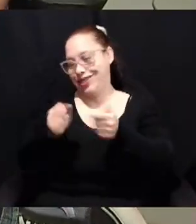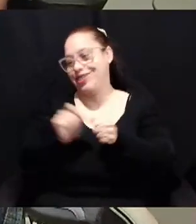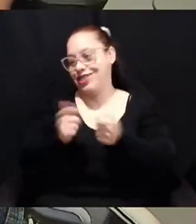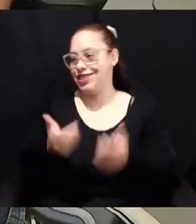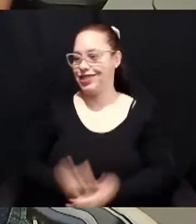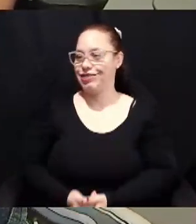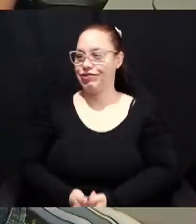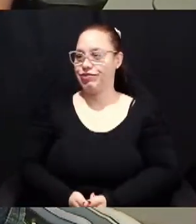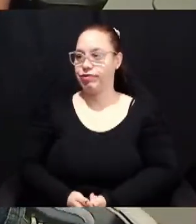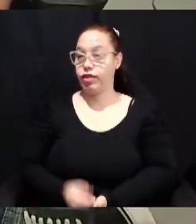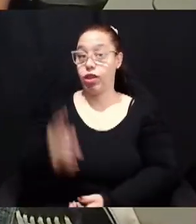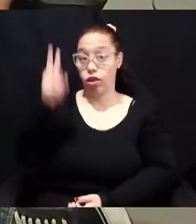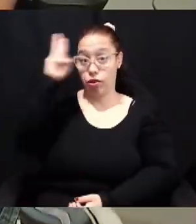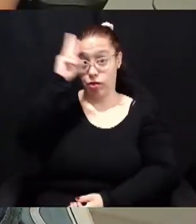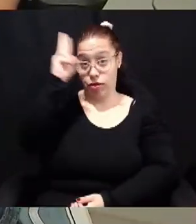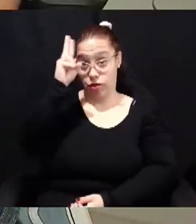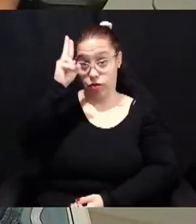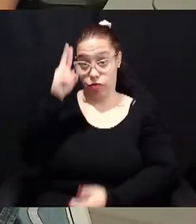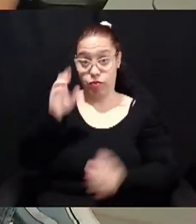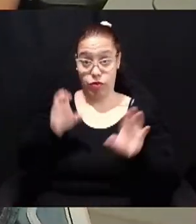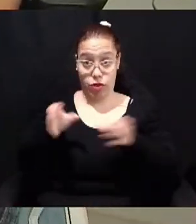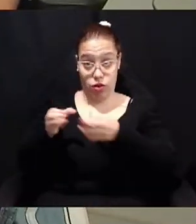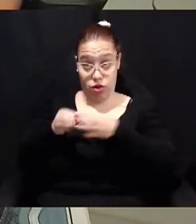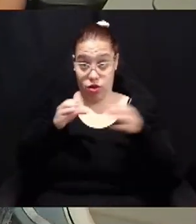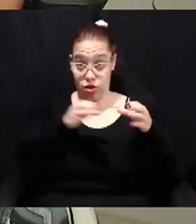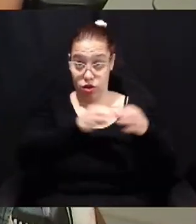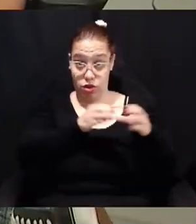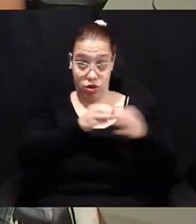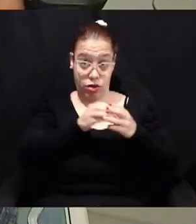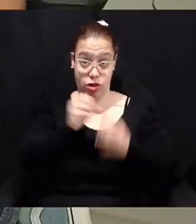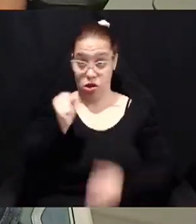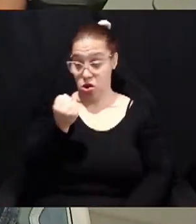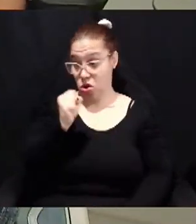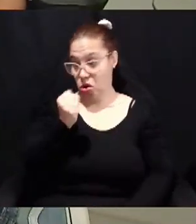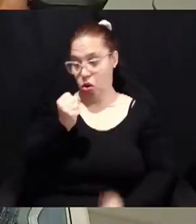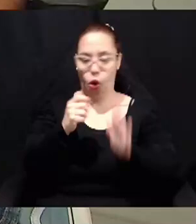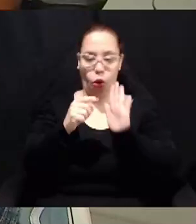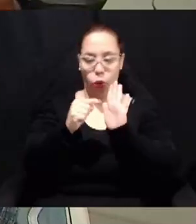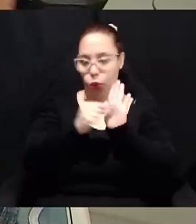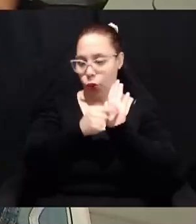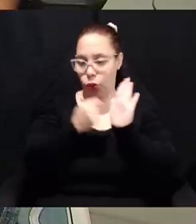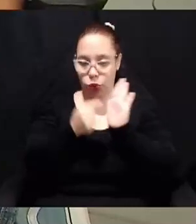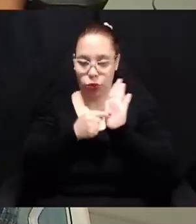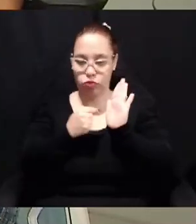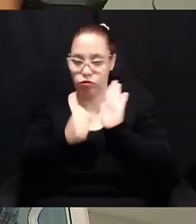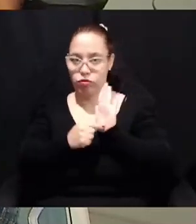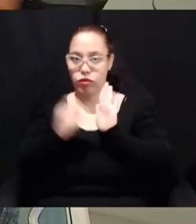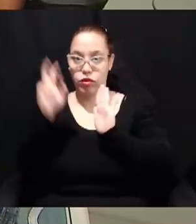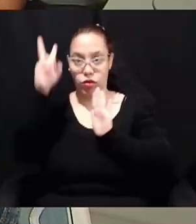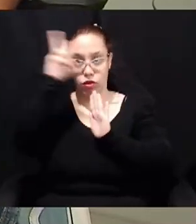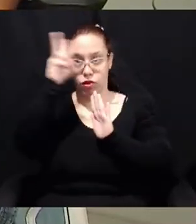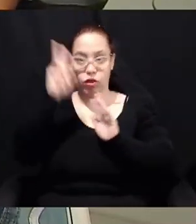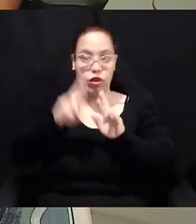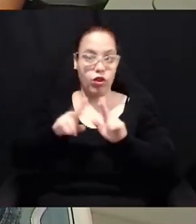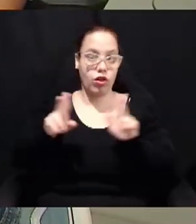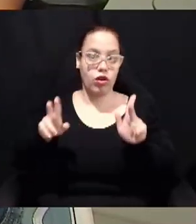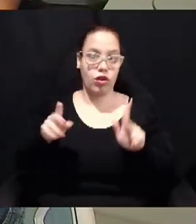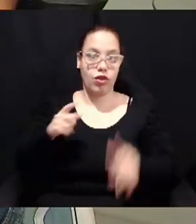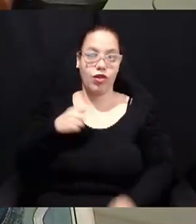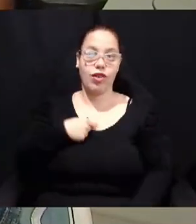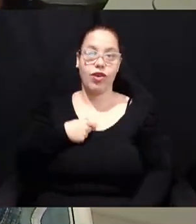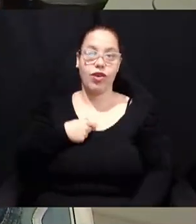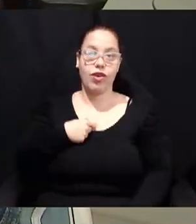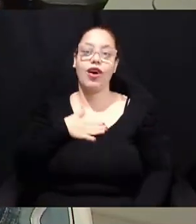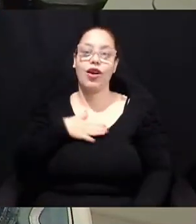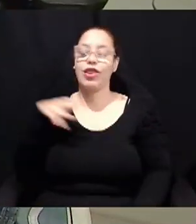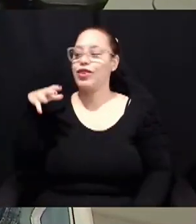quadrinhos da Turma da Mônica, elas são mais longas, né? Tem 8 páginas, às vezes até mais. São historinhas que acontecem várias coisas e tal. Mas eu era um cara que eu gostava da coisa rápida. Então